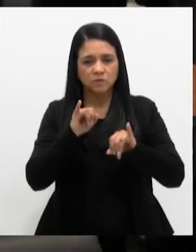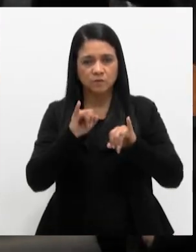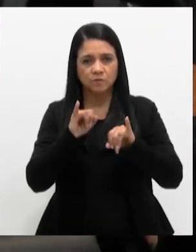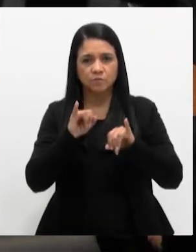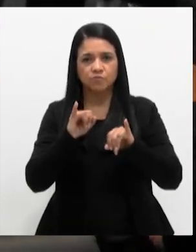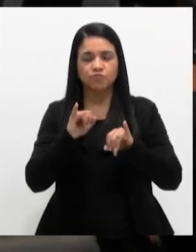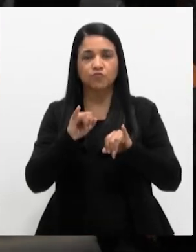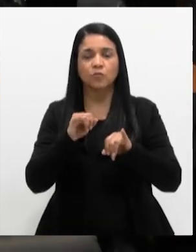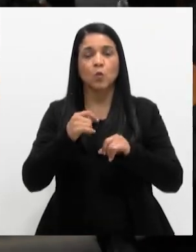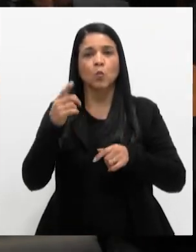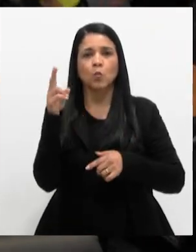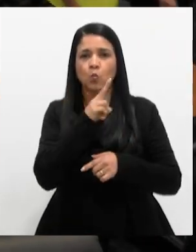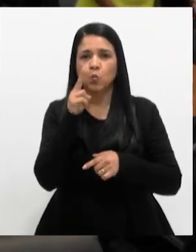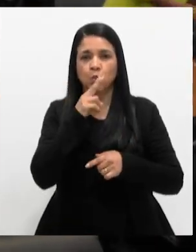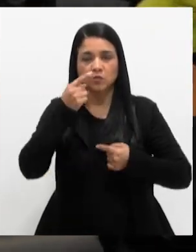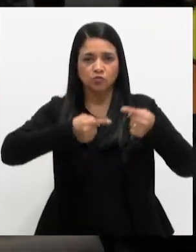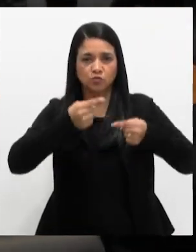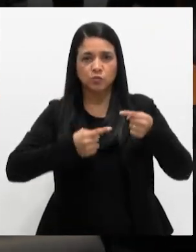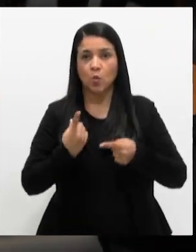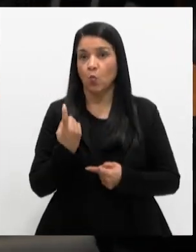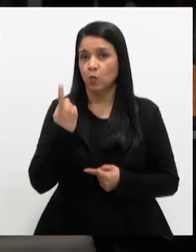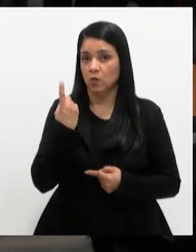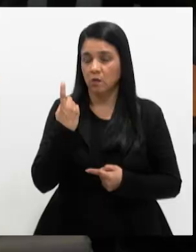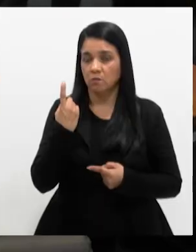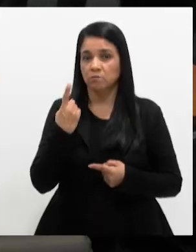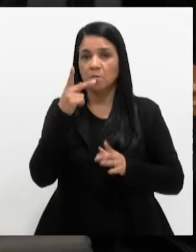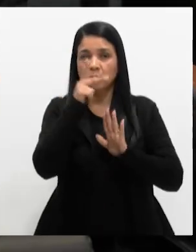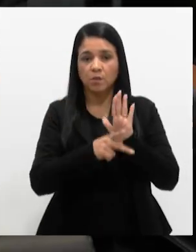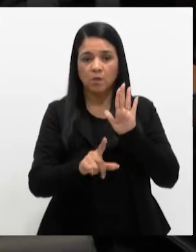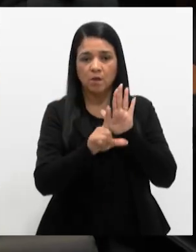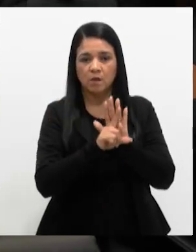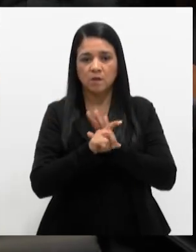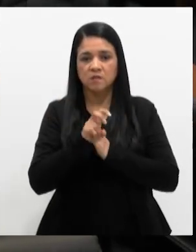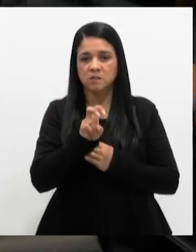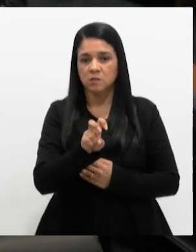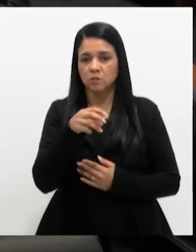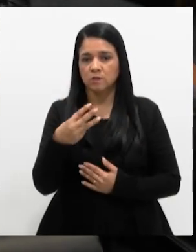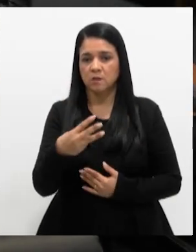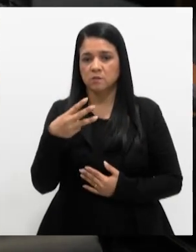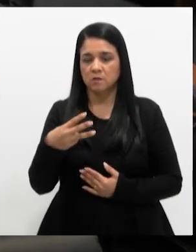Anuncio, em regime de urgência, em discussão única, projeto de lei número